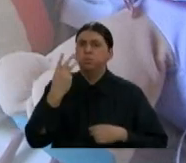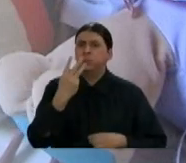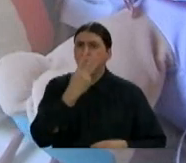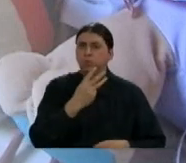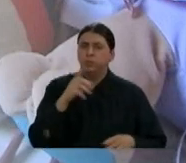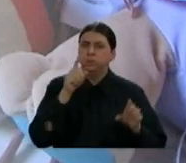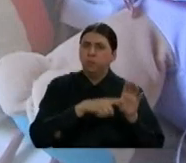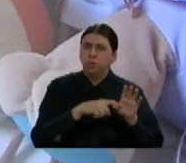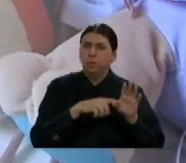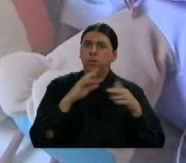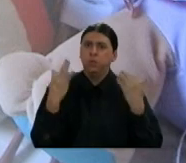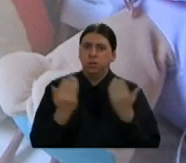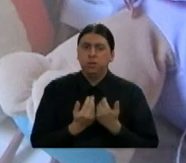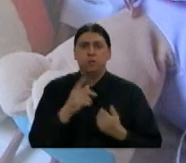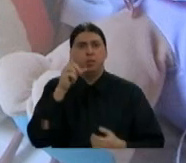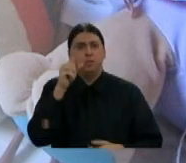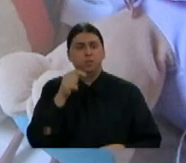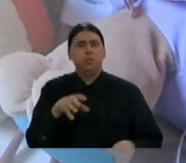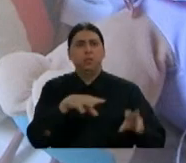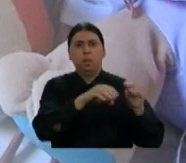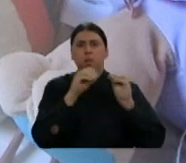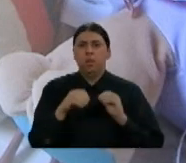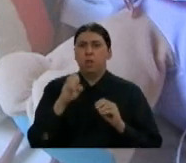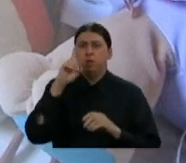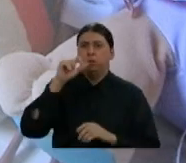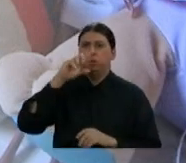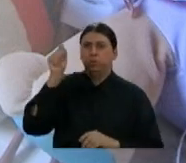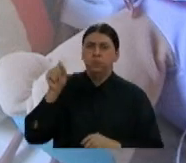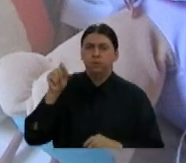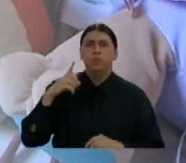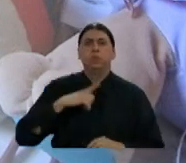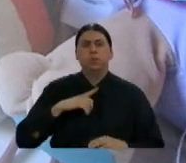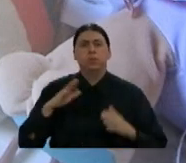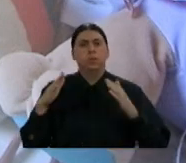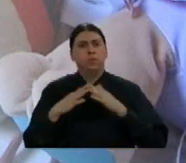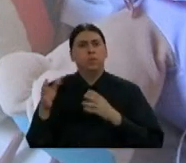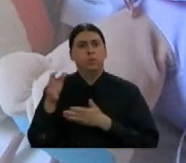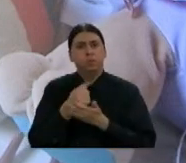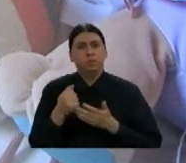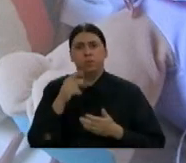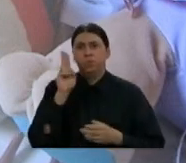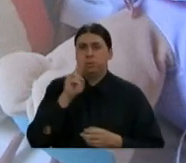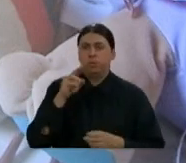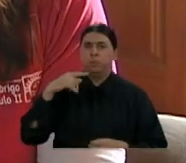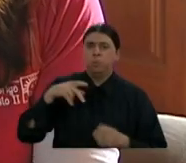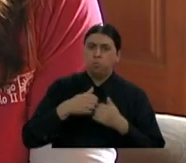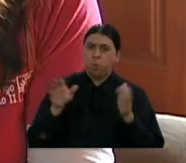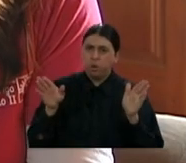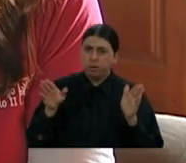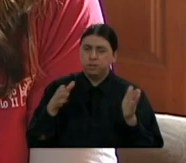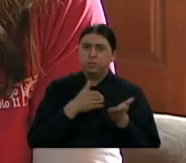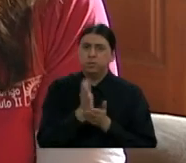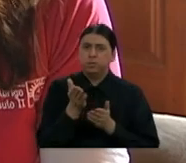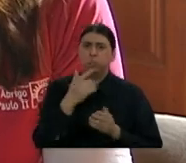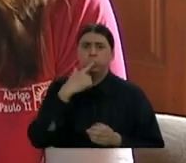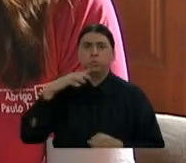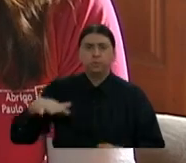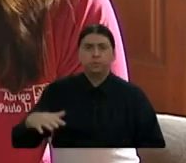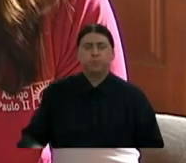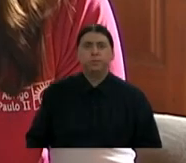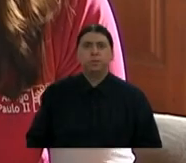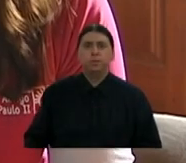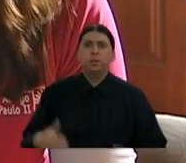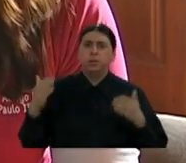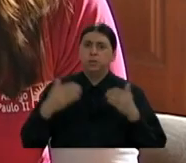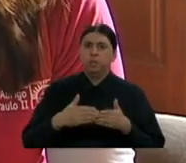e 10 adoções essa é uma das instituições chamadas de porta de entrada para as crianças são encaminhadas ou